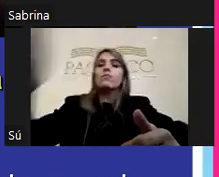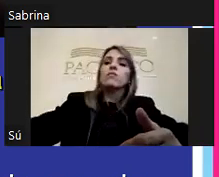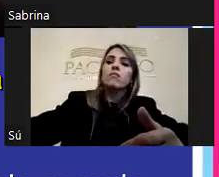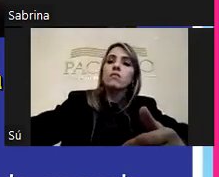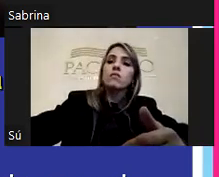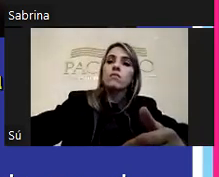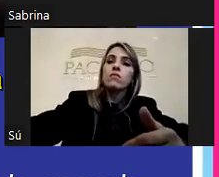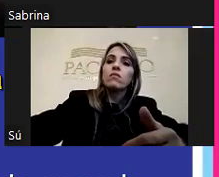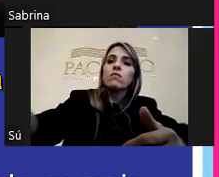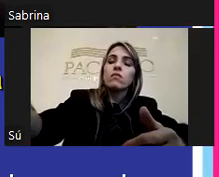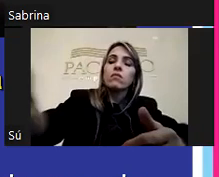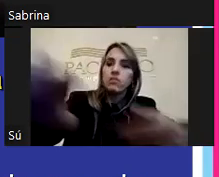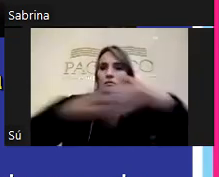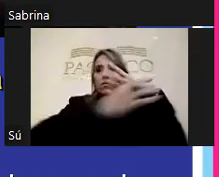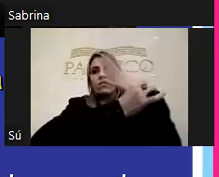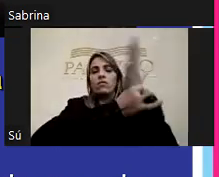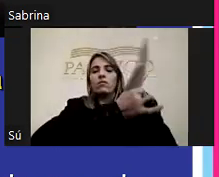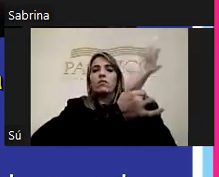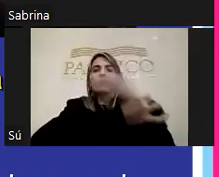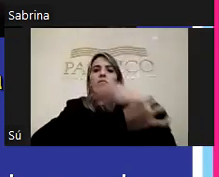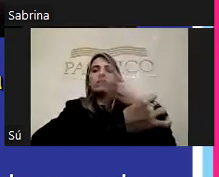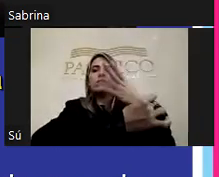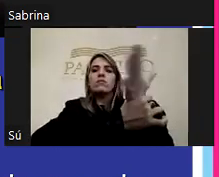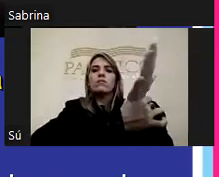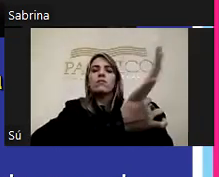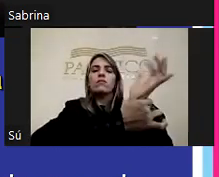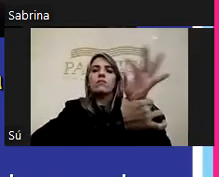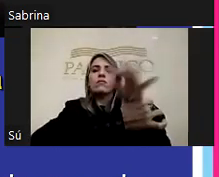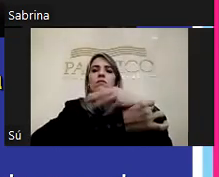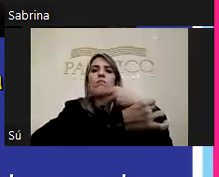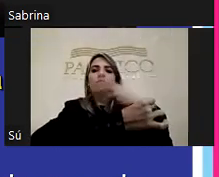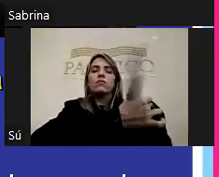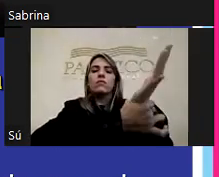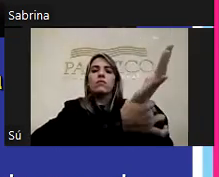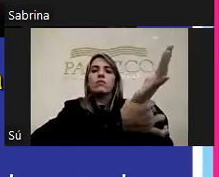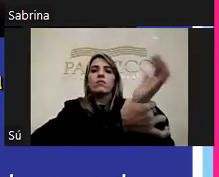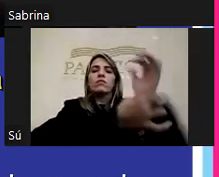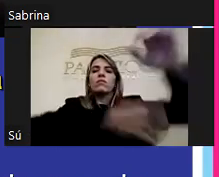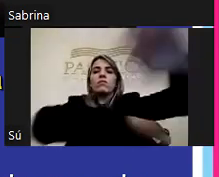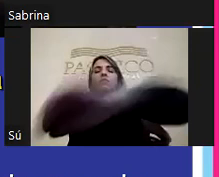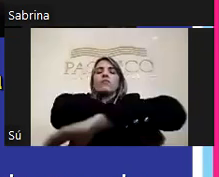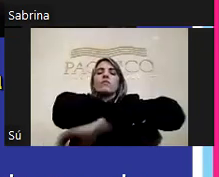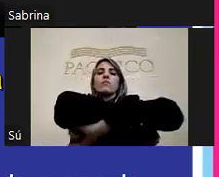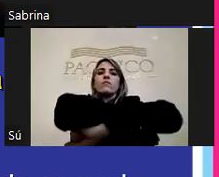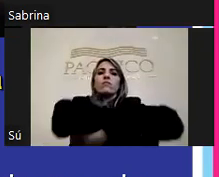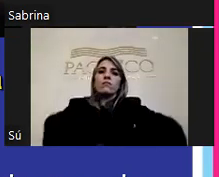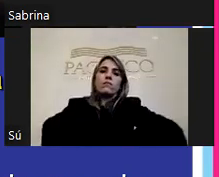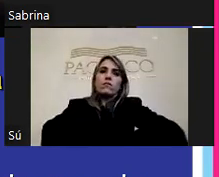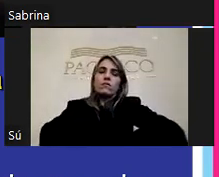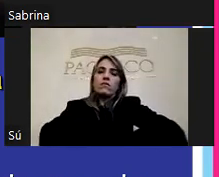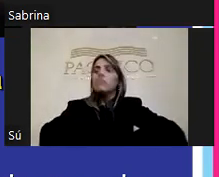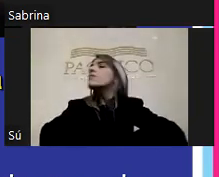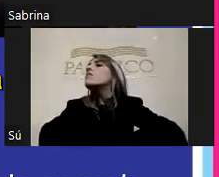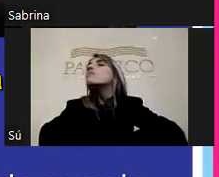na dissolução do complexo de Édipo, o menino encara a mãe como sua propriedade. Mas um